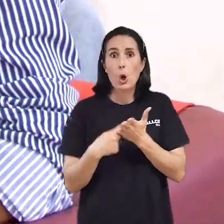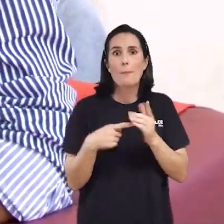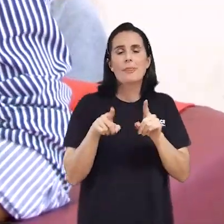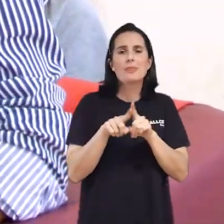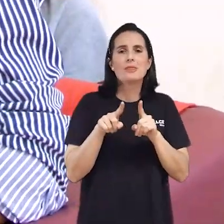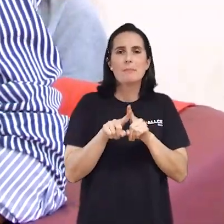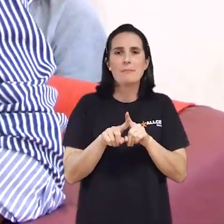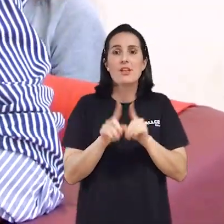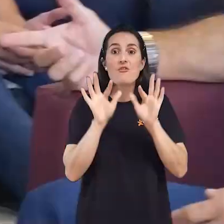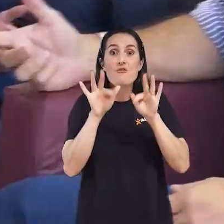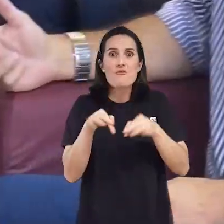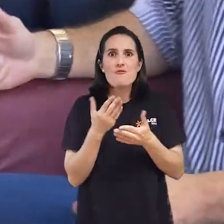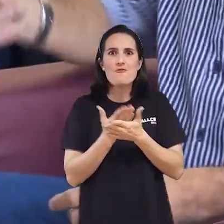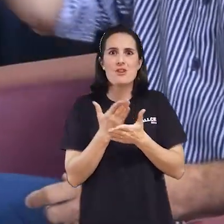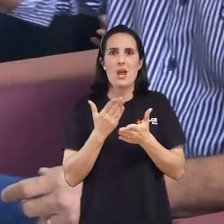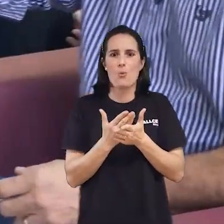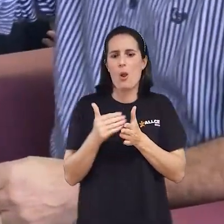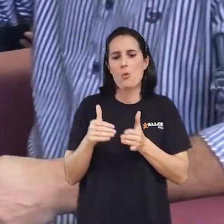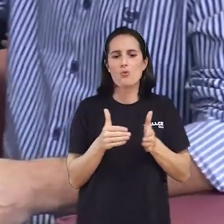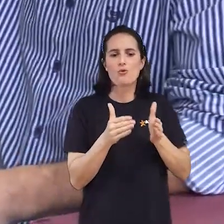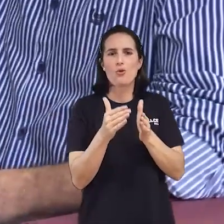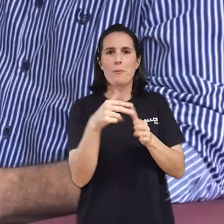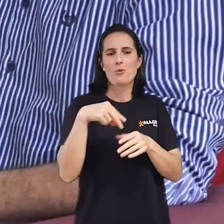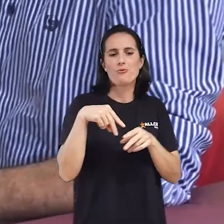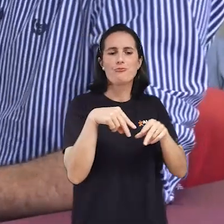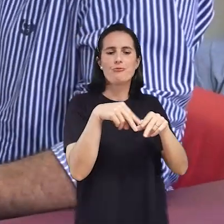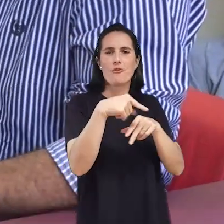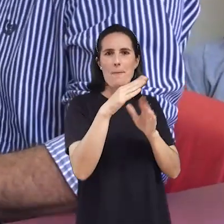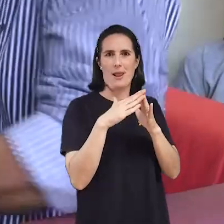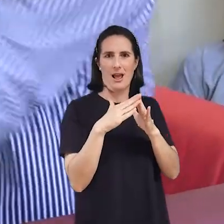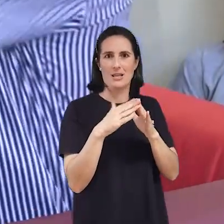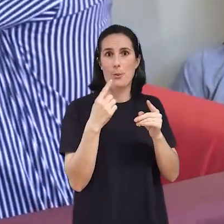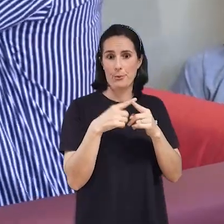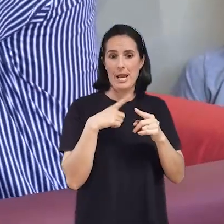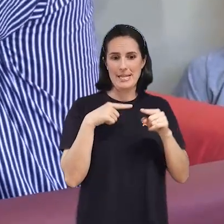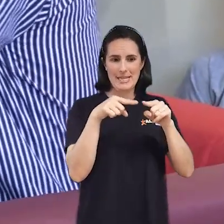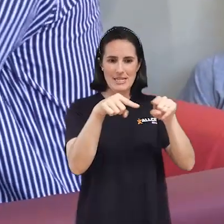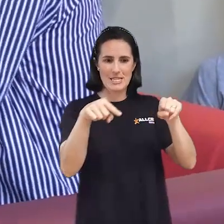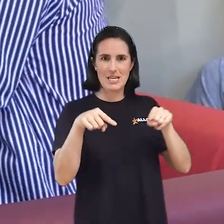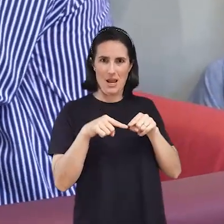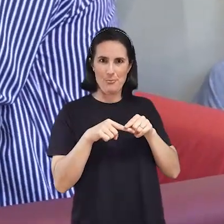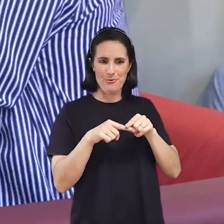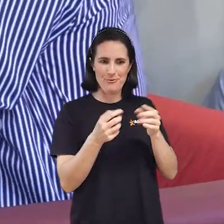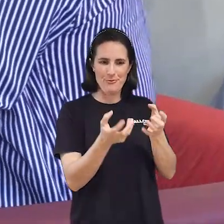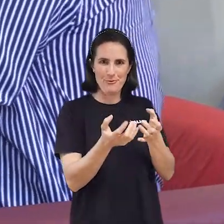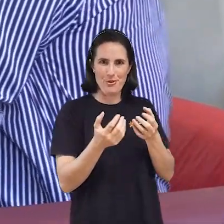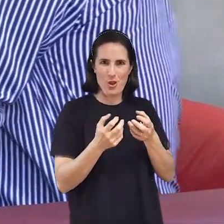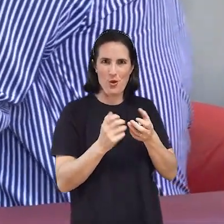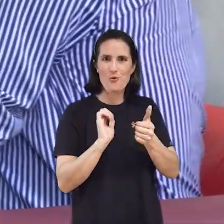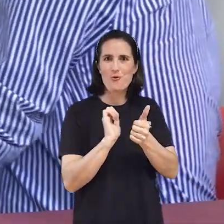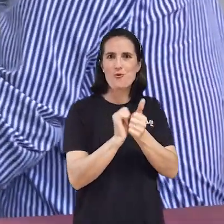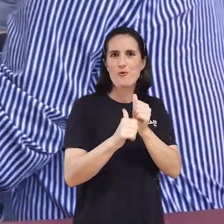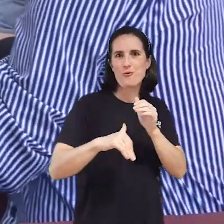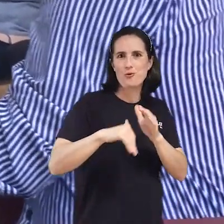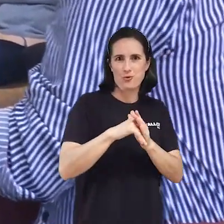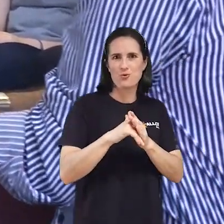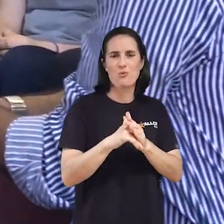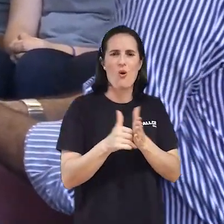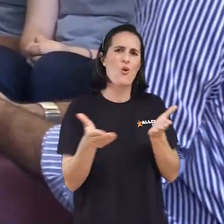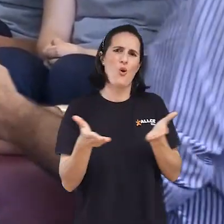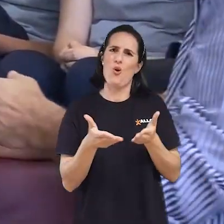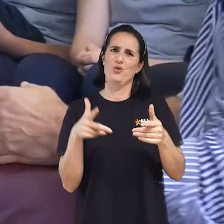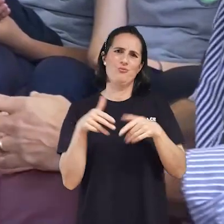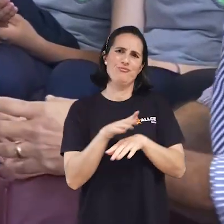íamos fazer no recreio. Né? E para combinar o que nós íamos fazer no caminho de casa. Porque no caminho de casa sempre tinha um campo